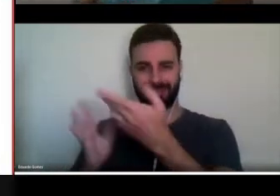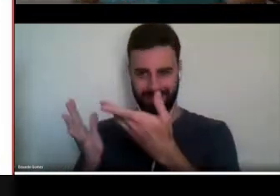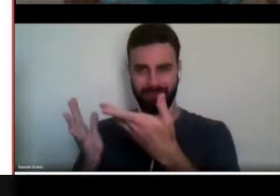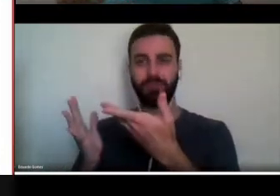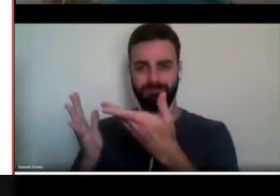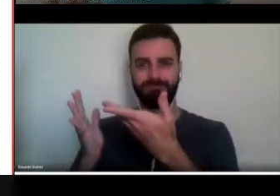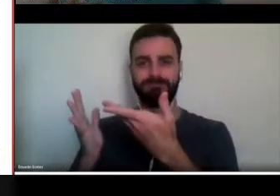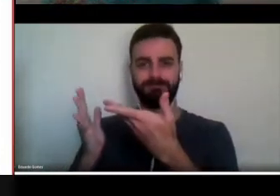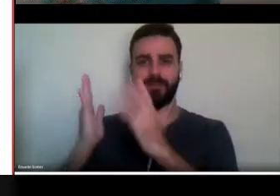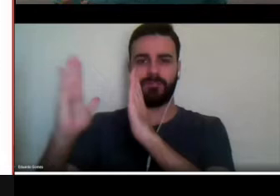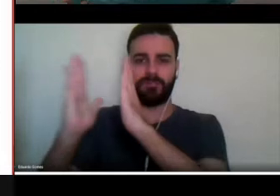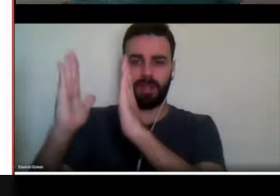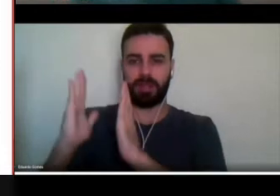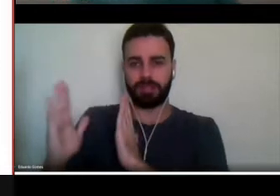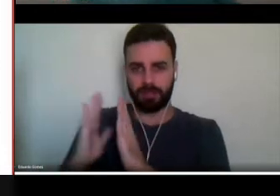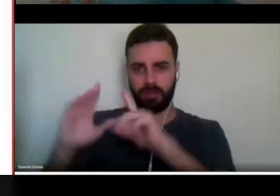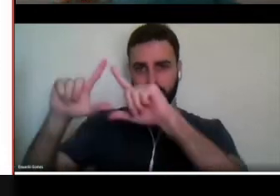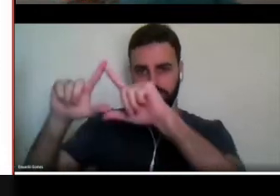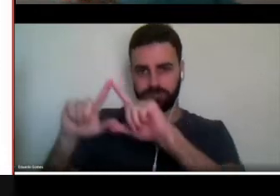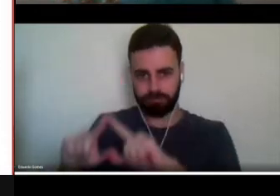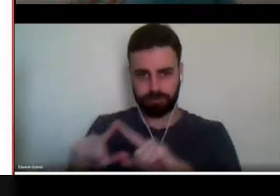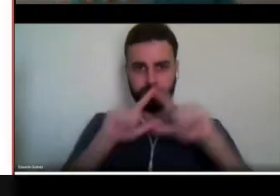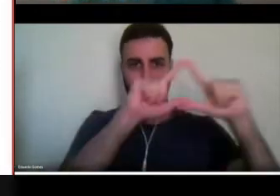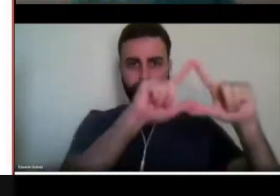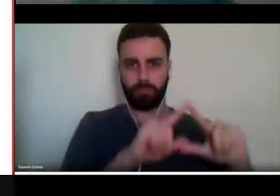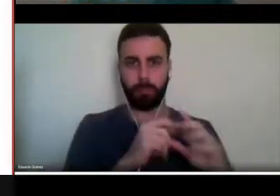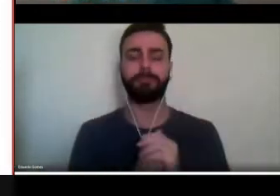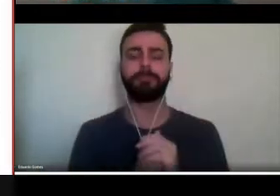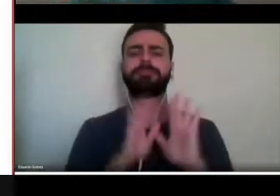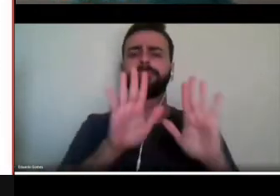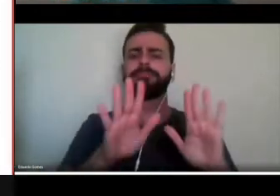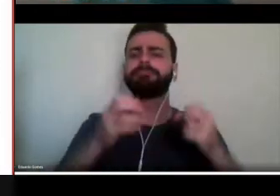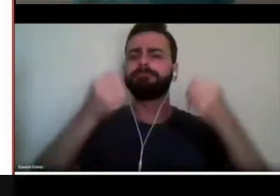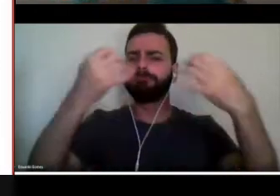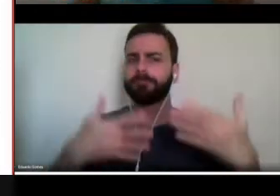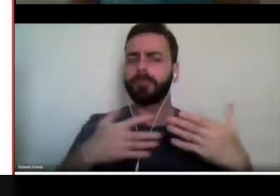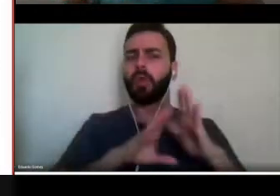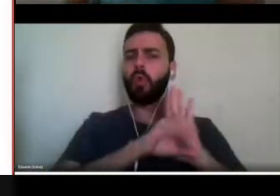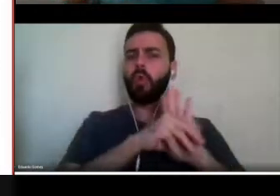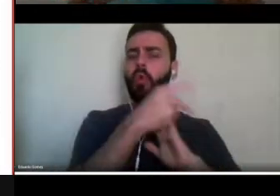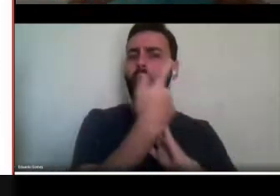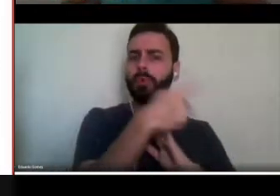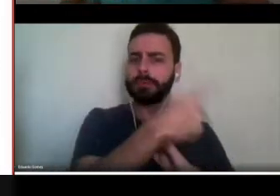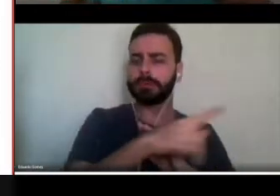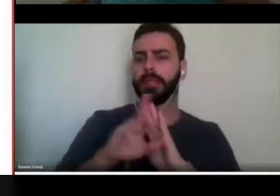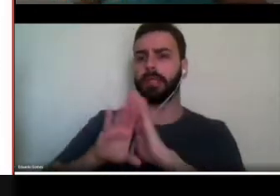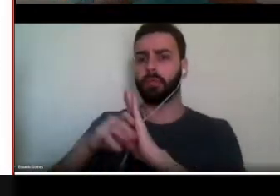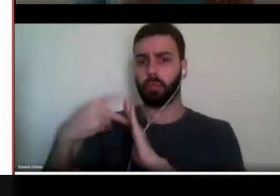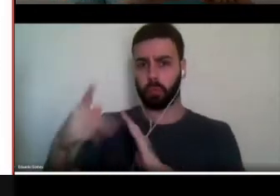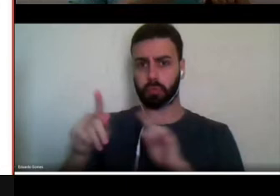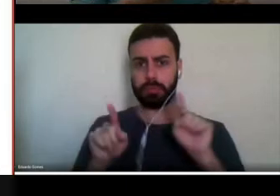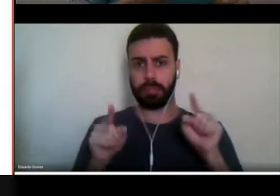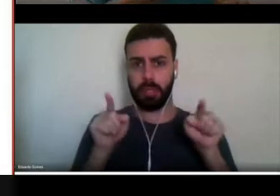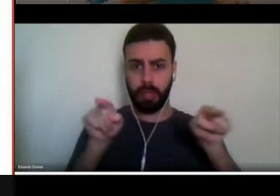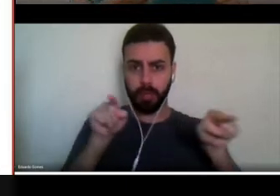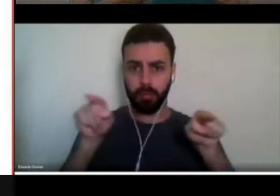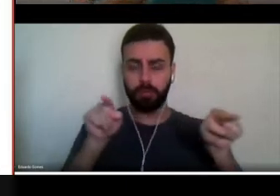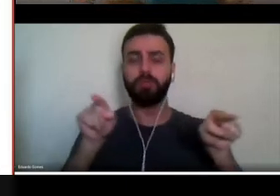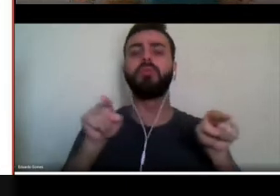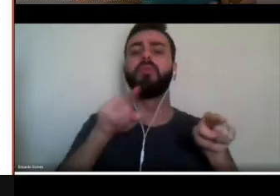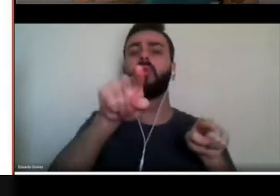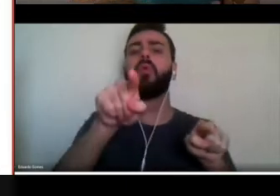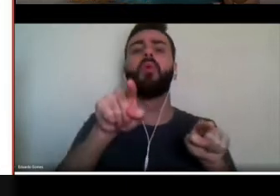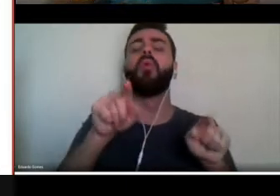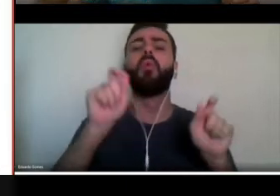usa os conceitos de velocidade média e aceleração média, você não tem nenhuma